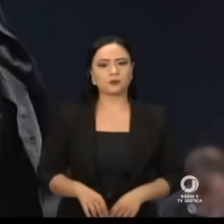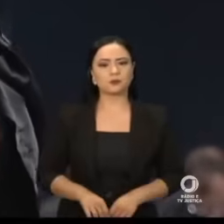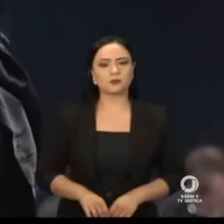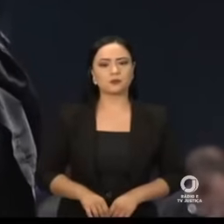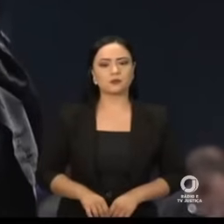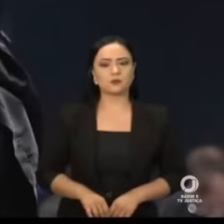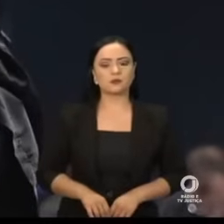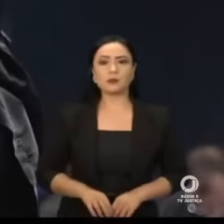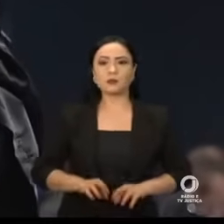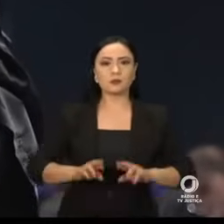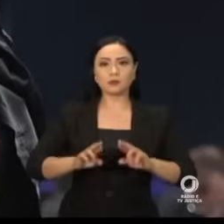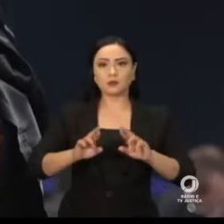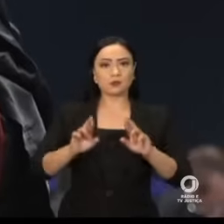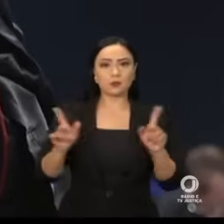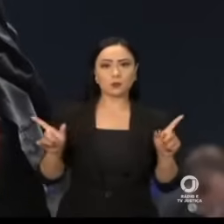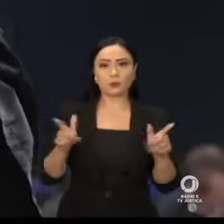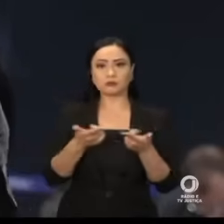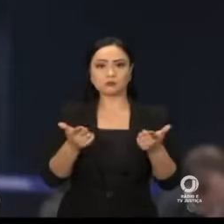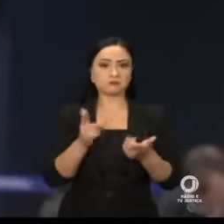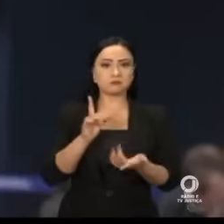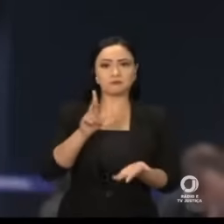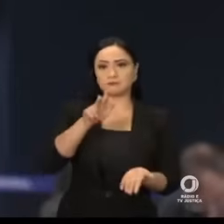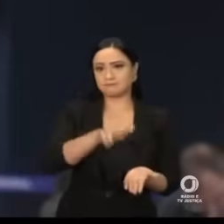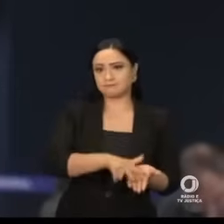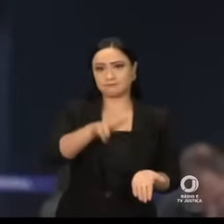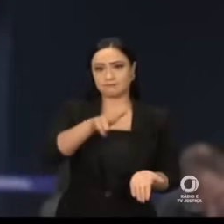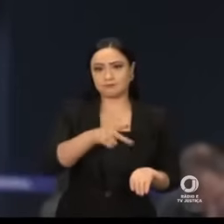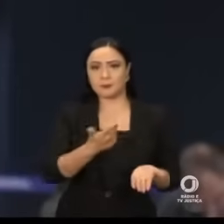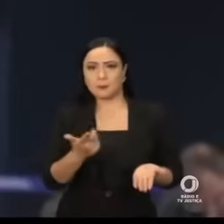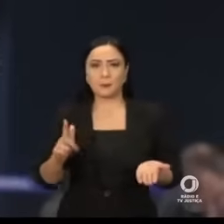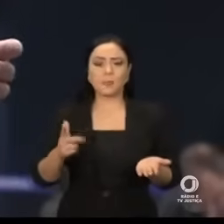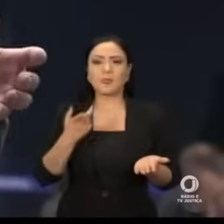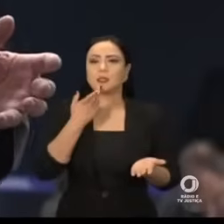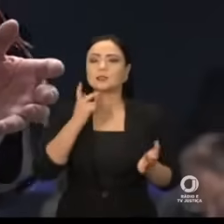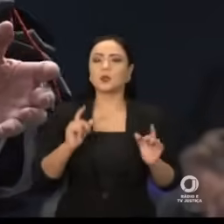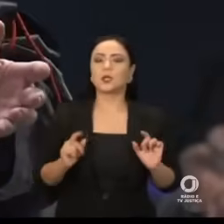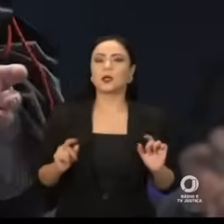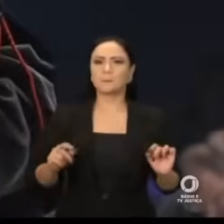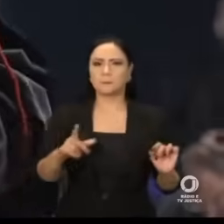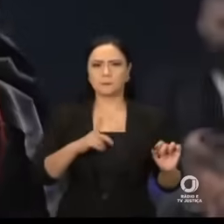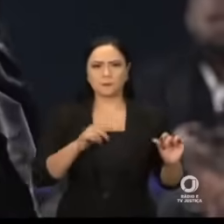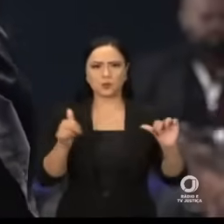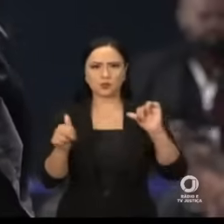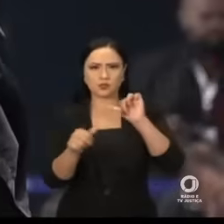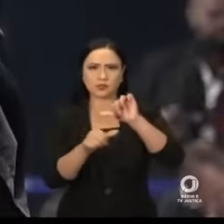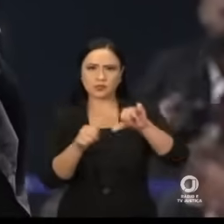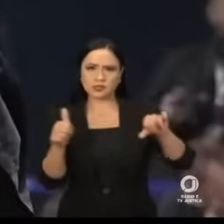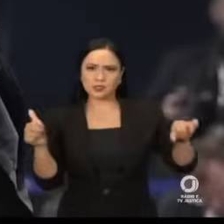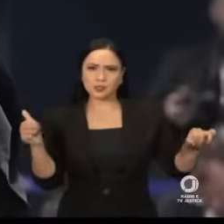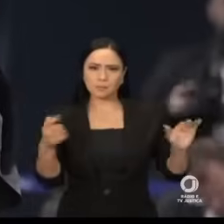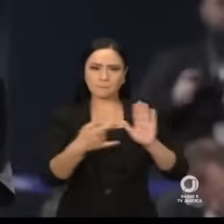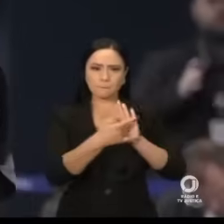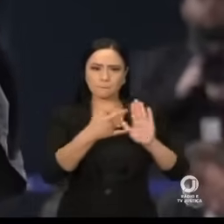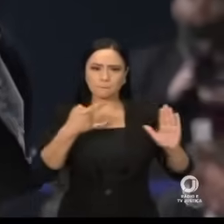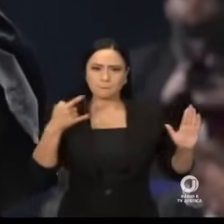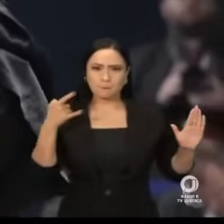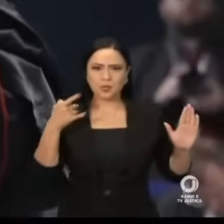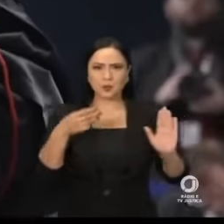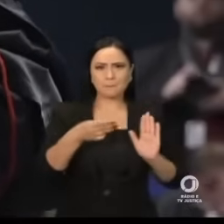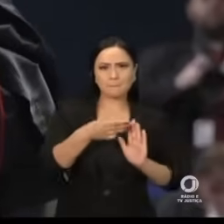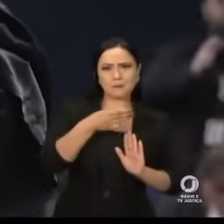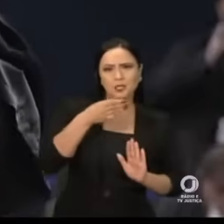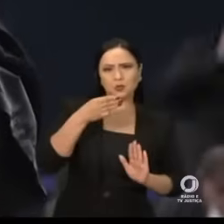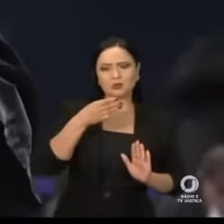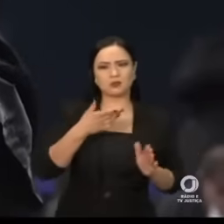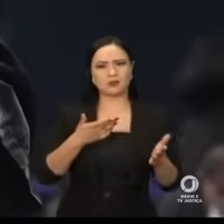Não foi feita. Daí a se dizer que houve modificação de minuta para prender, isso é a palavra